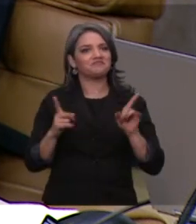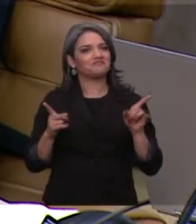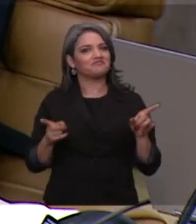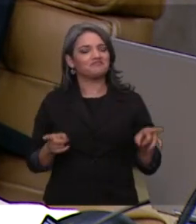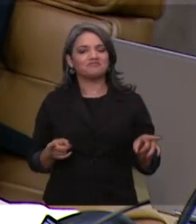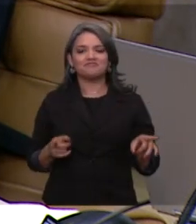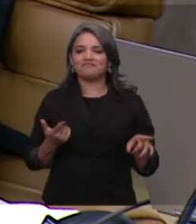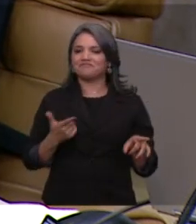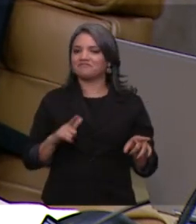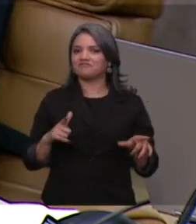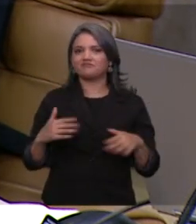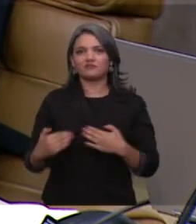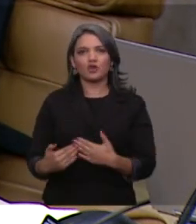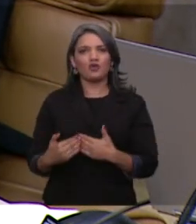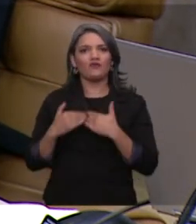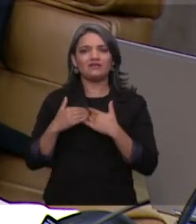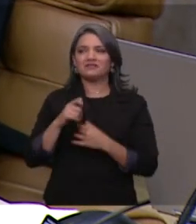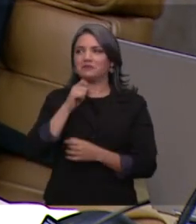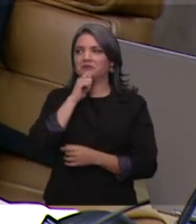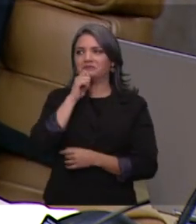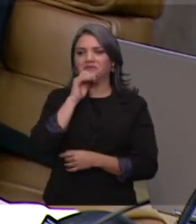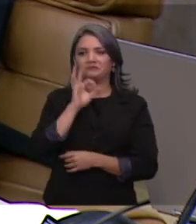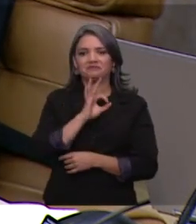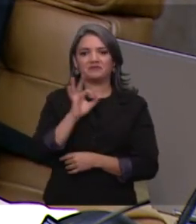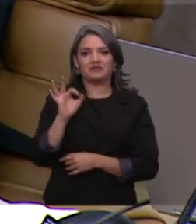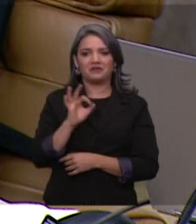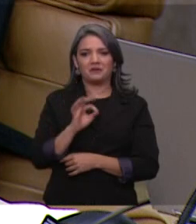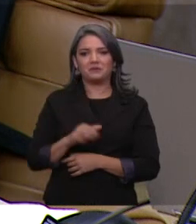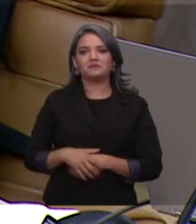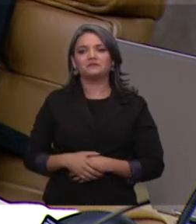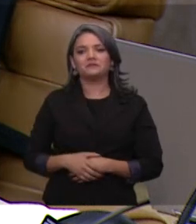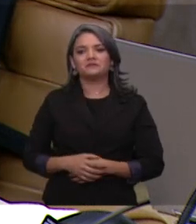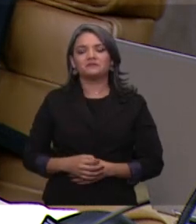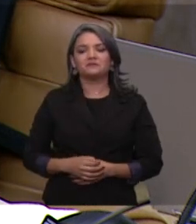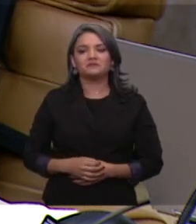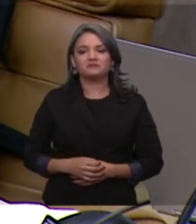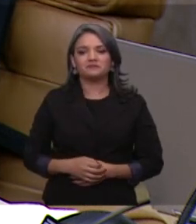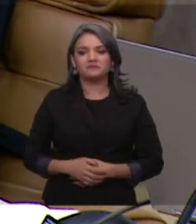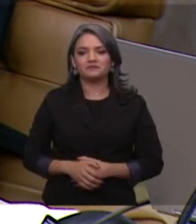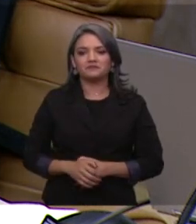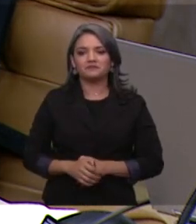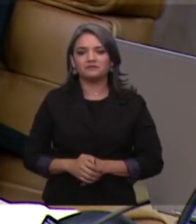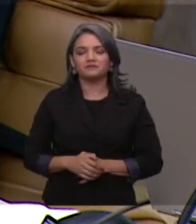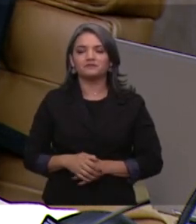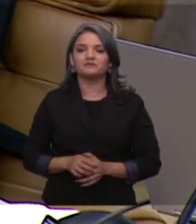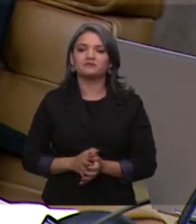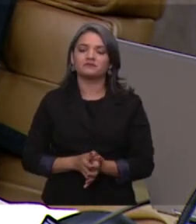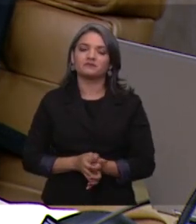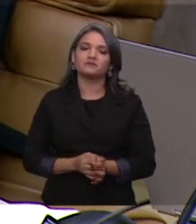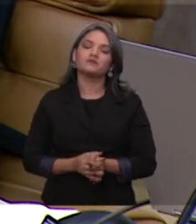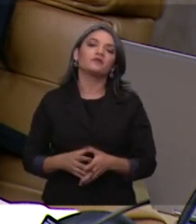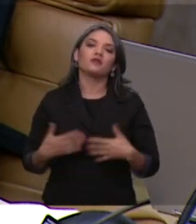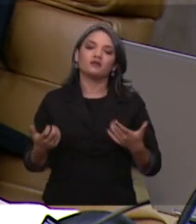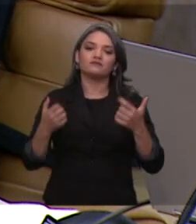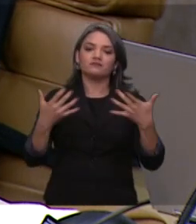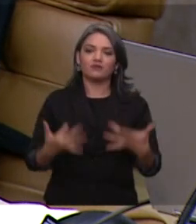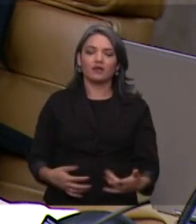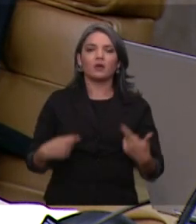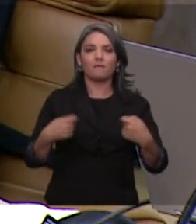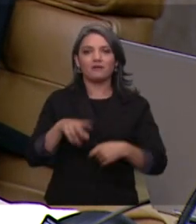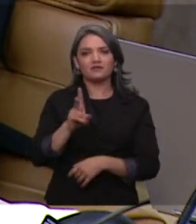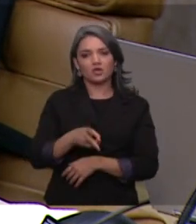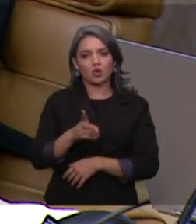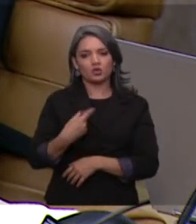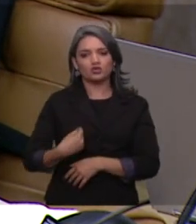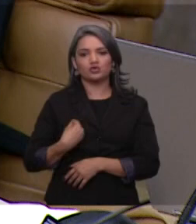que votam parcialmente em sentido divergente, que é apenas uma parte, e que realmente trazem